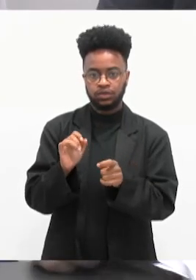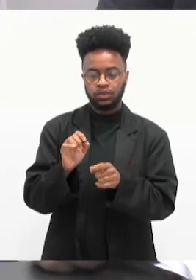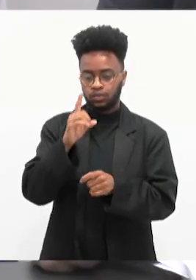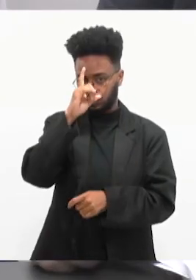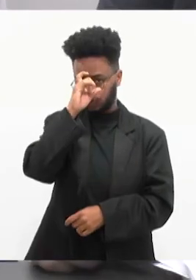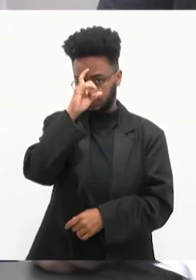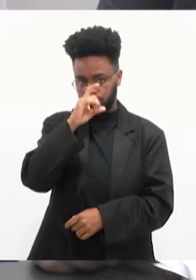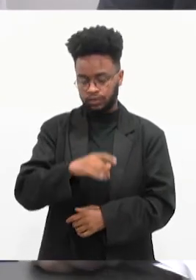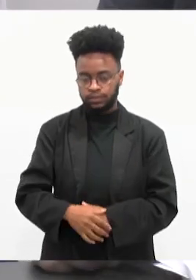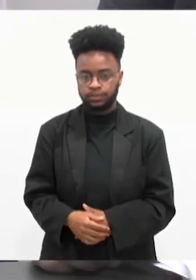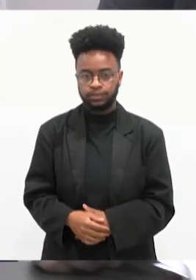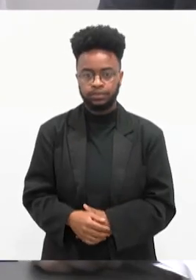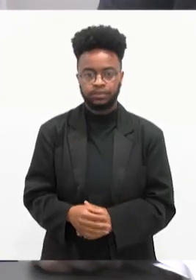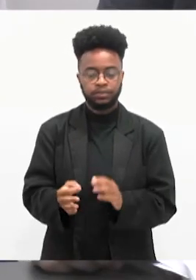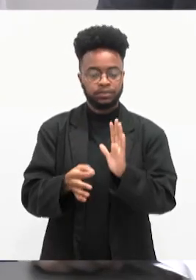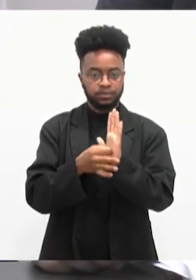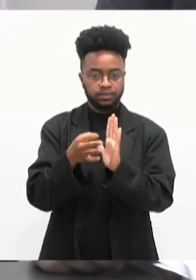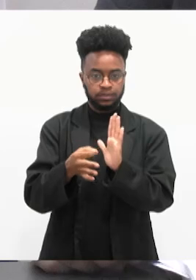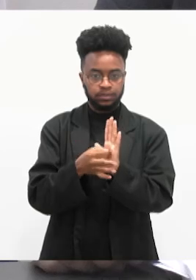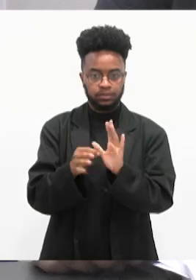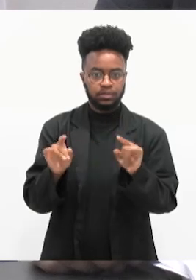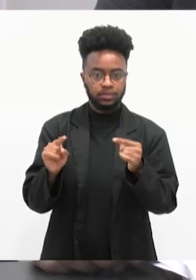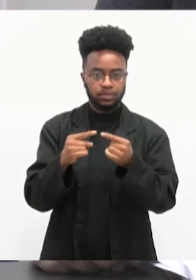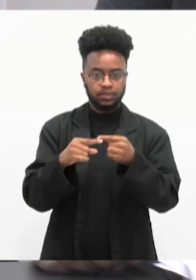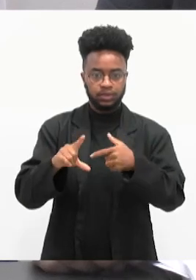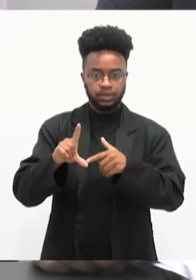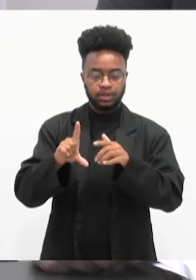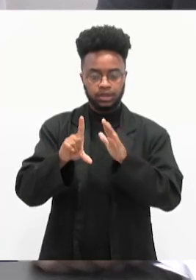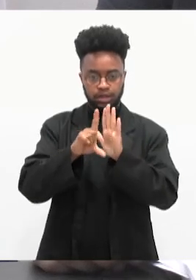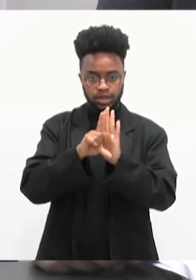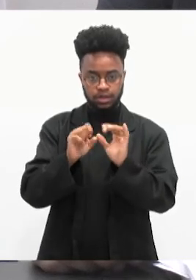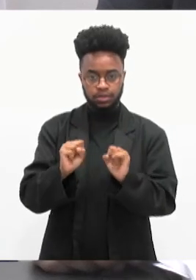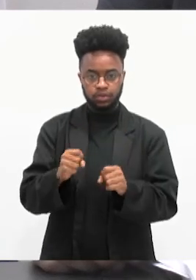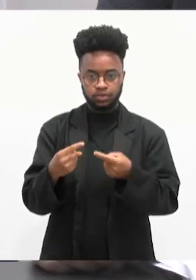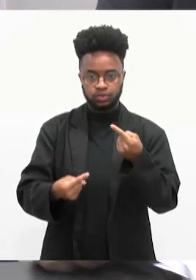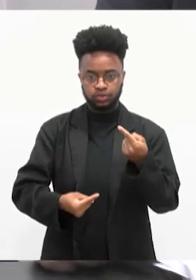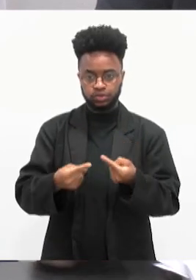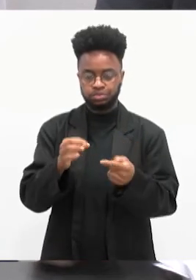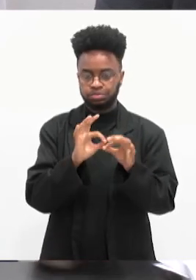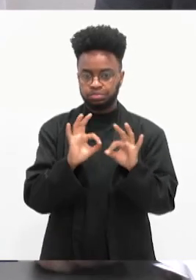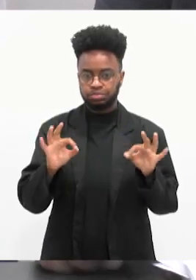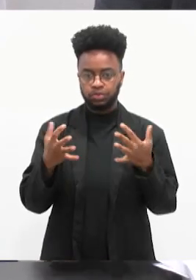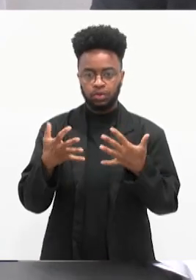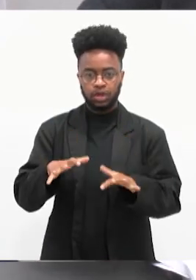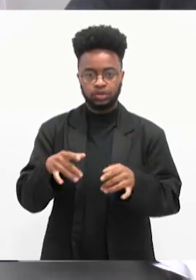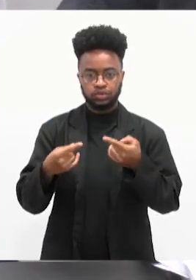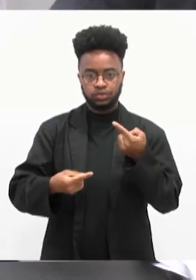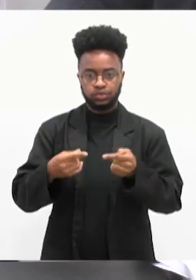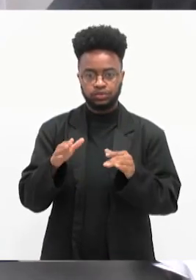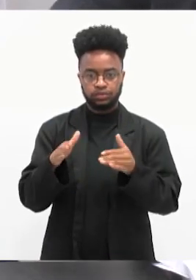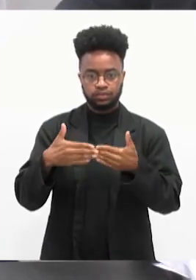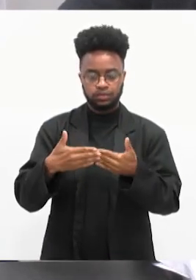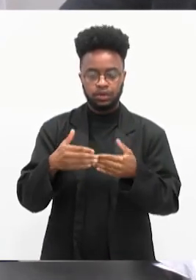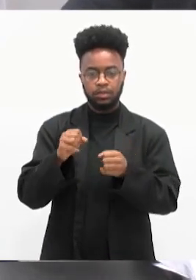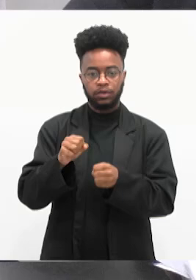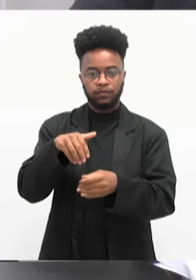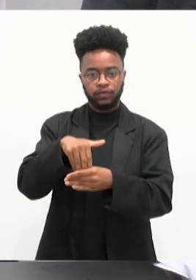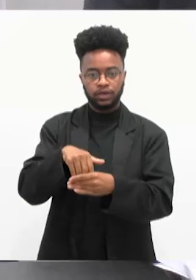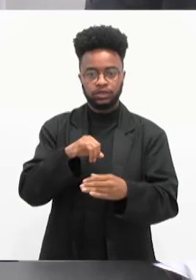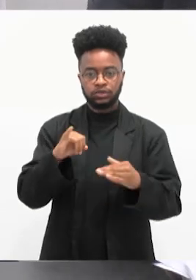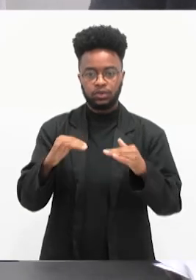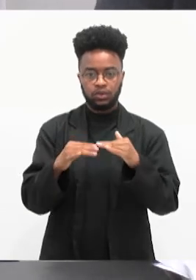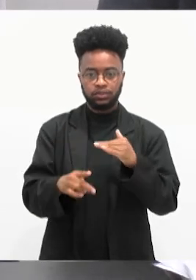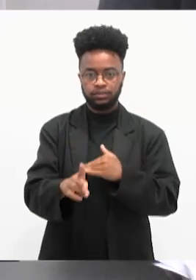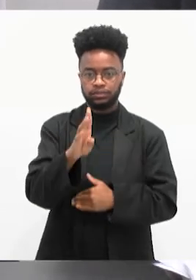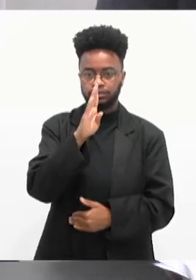hospitalar. O parecer é pela legalidade. Em discussão. Não havendo quem queira discutir, em votação, os senhores que aprovam permaneçam